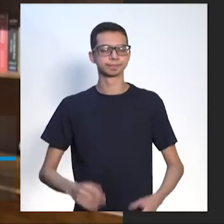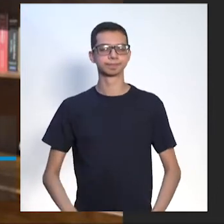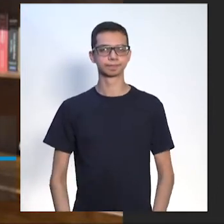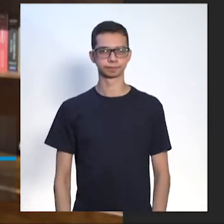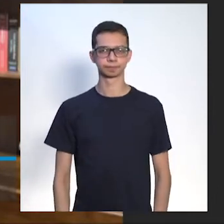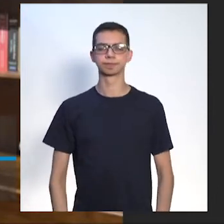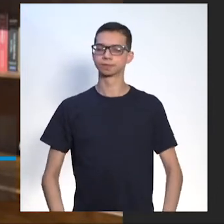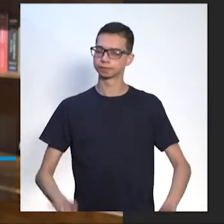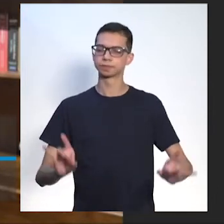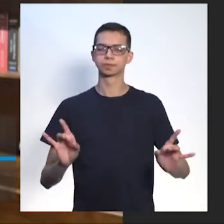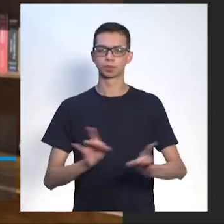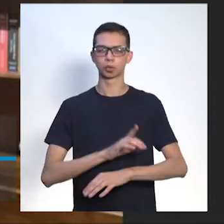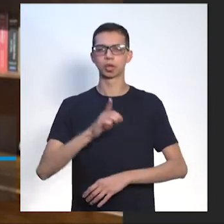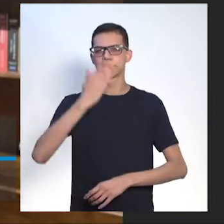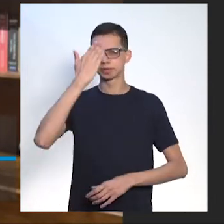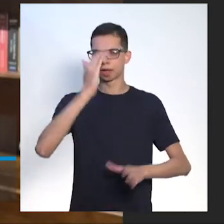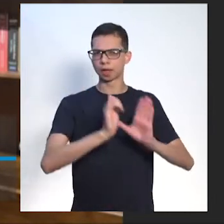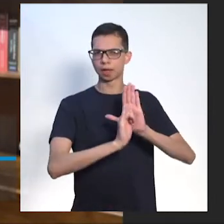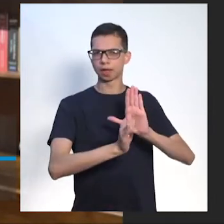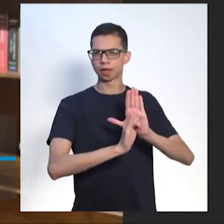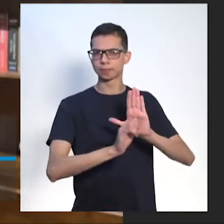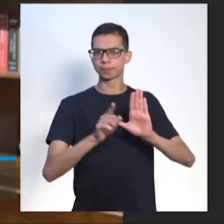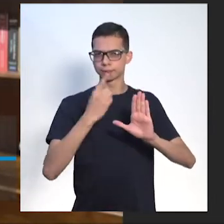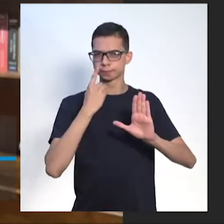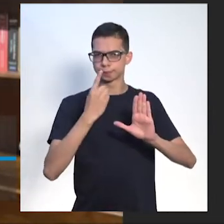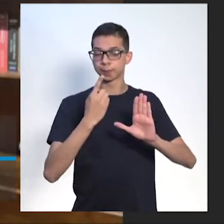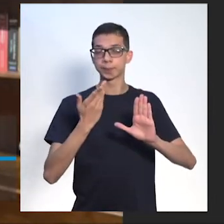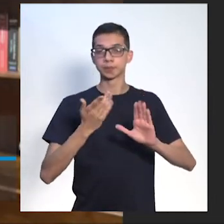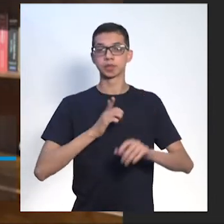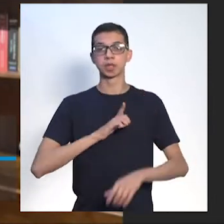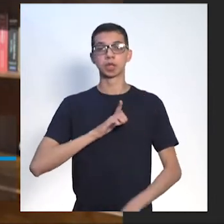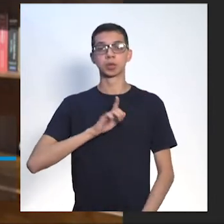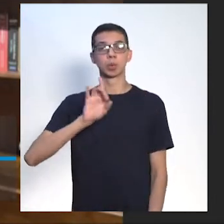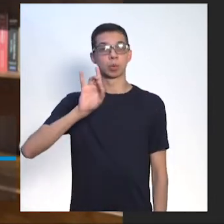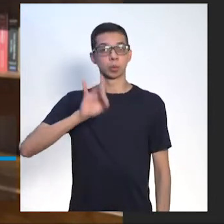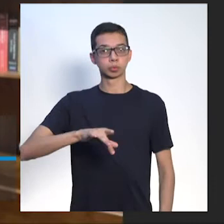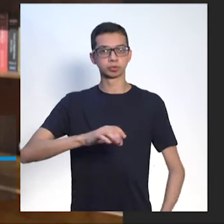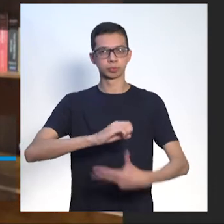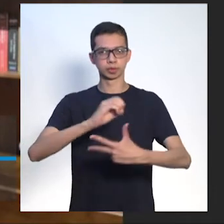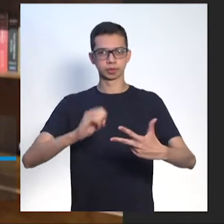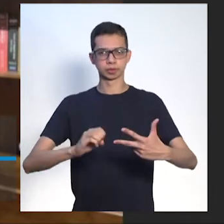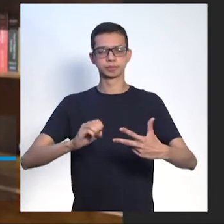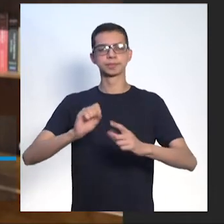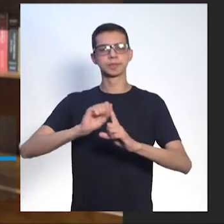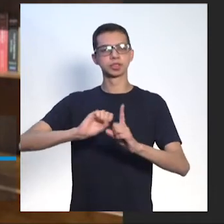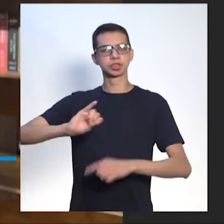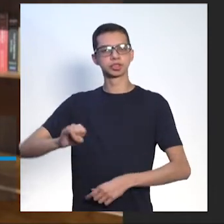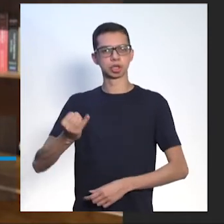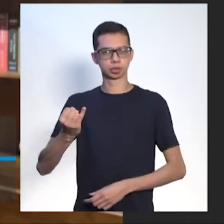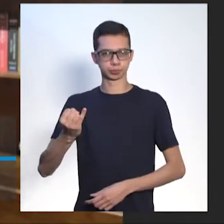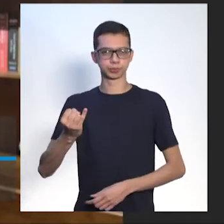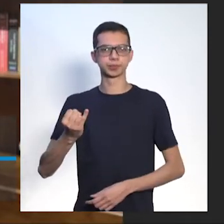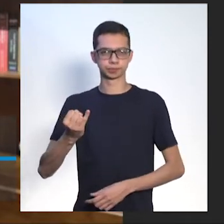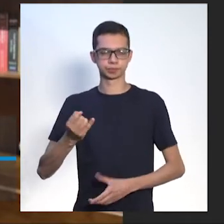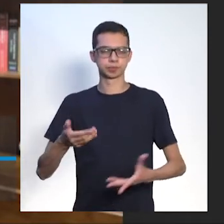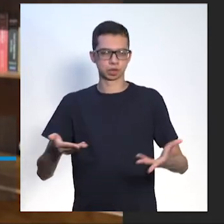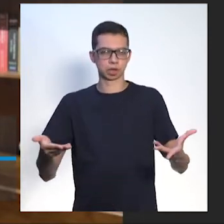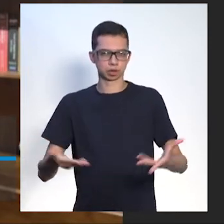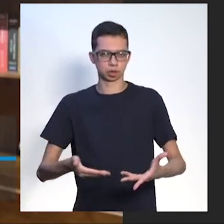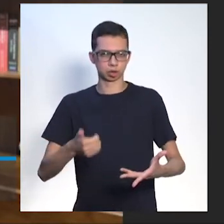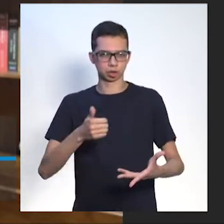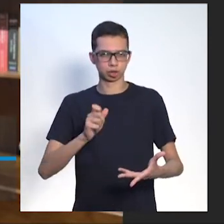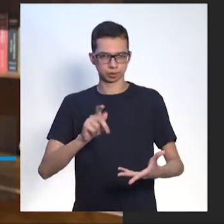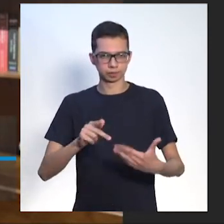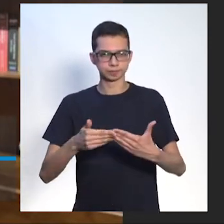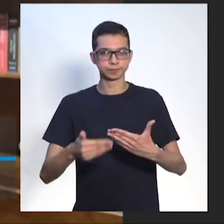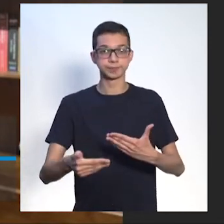editais, é claro, é o último Enem realizado, que vai ser o de janeiro agora. Tá claro? Tranquilo?